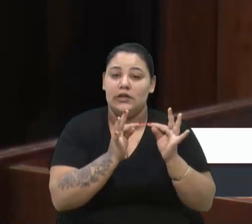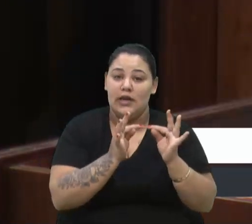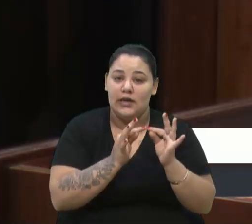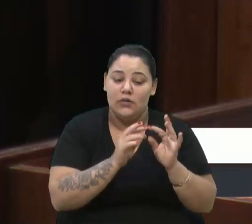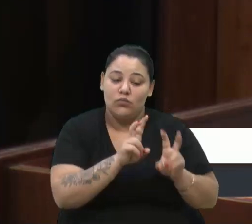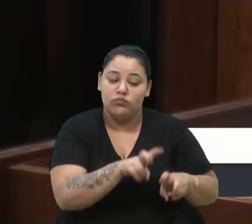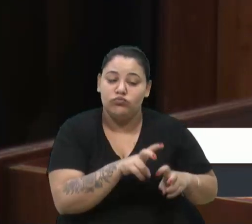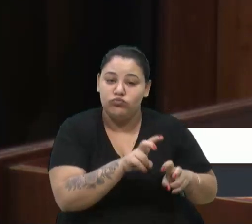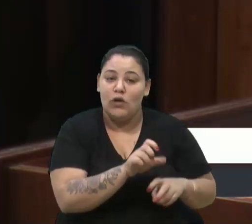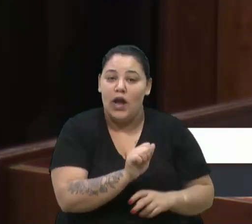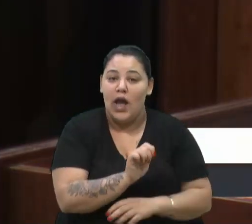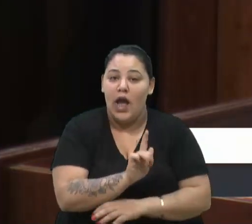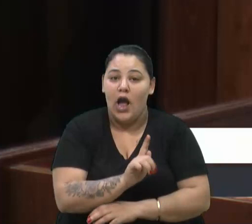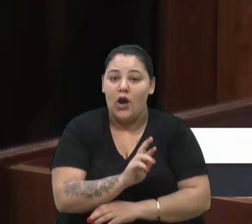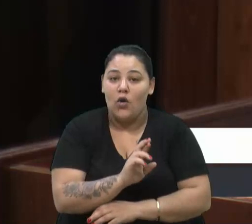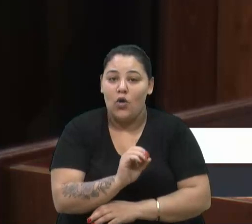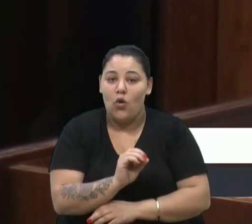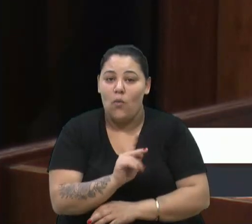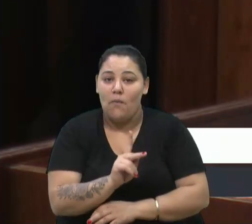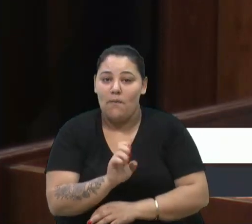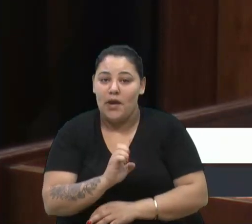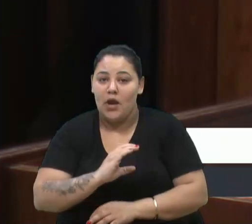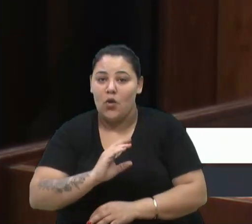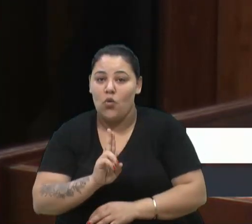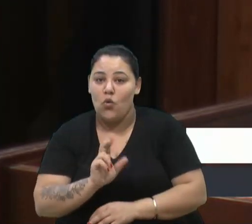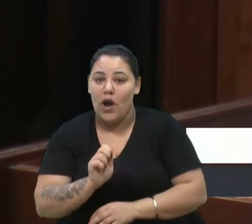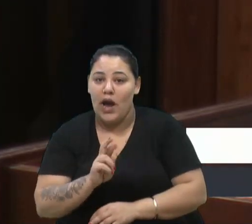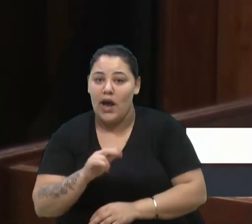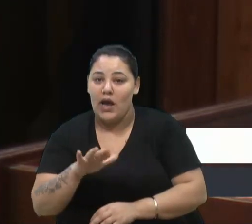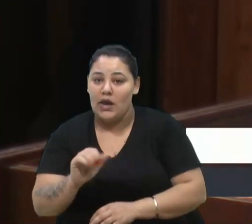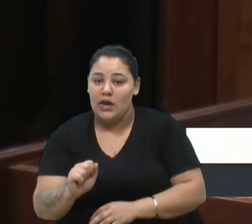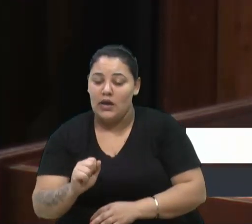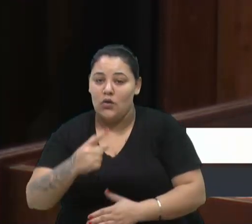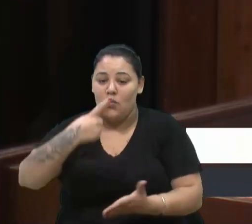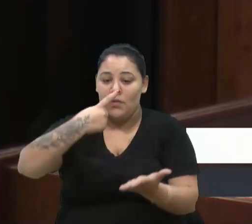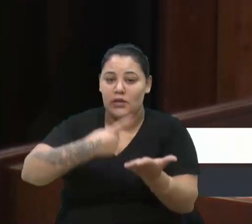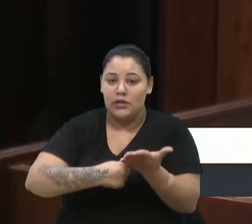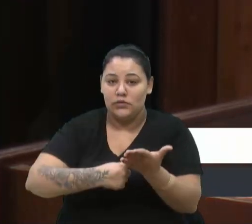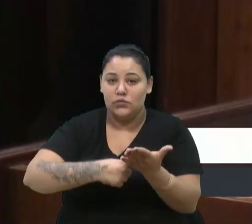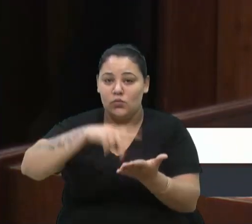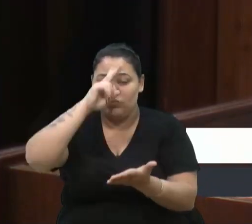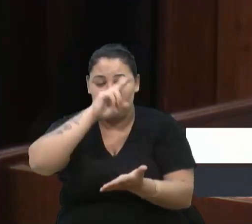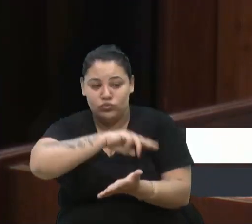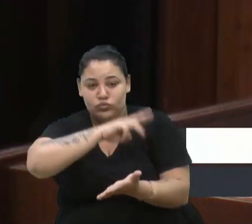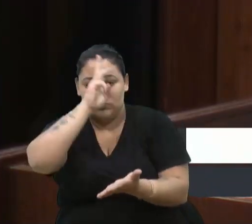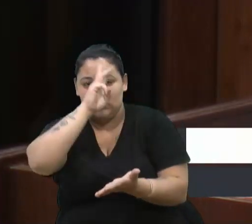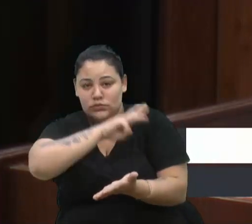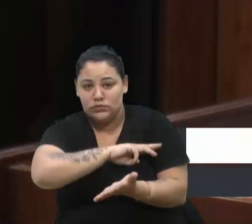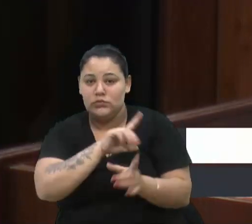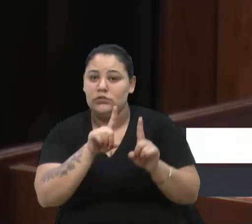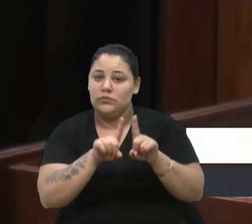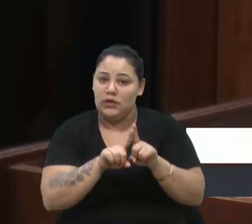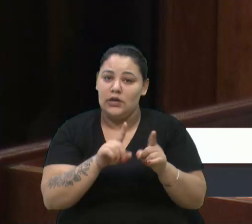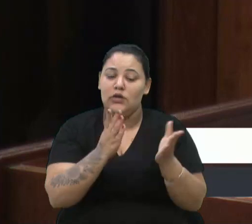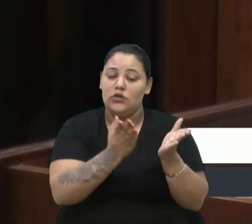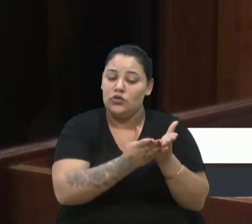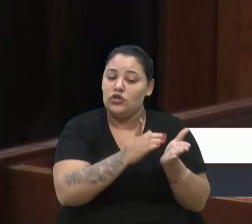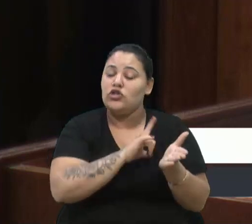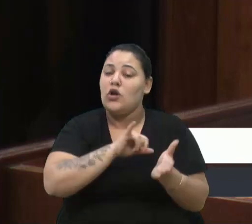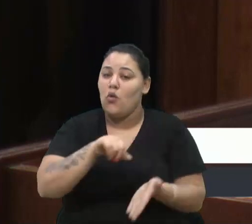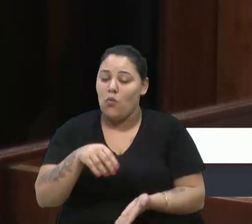Agropecuária concominante com o ensino médio e os estudantes também tem a oportunidade